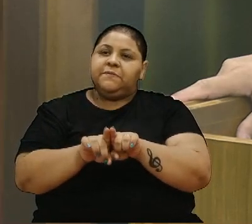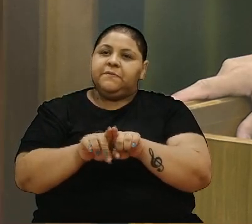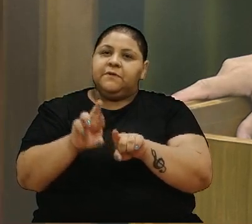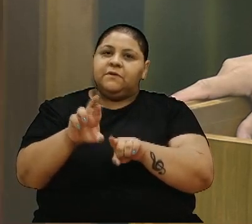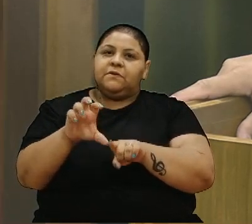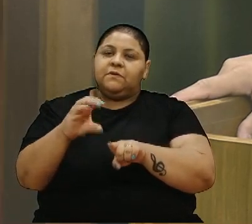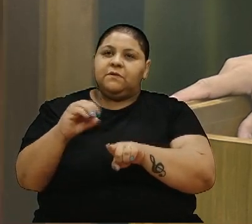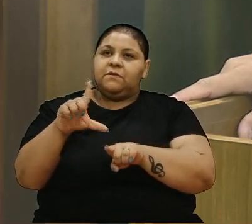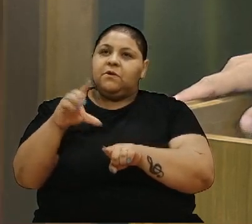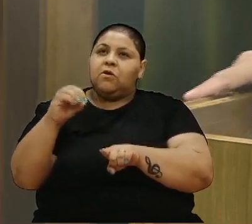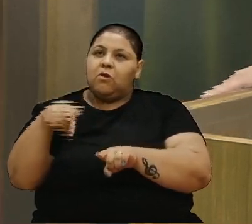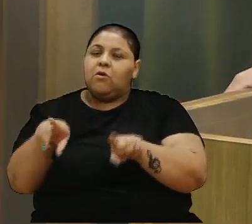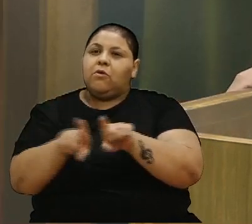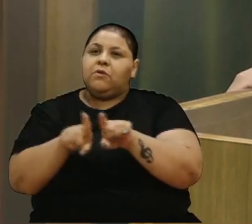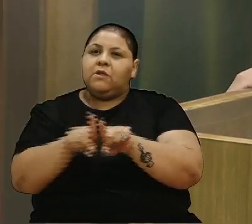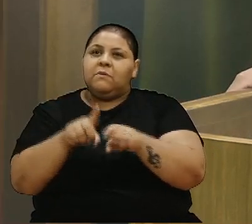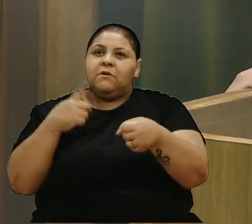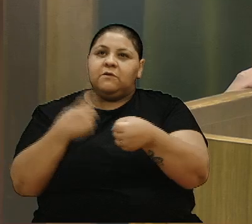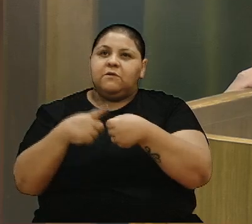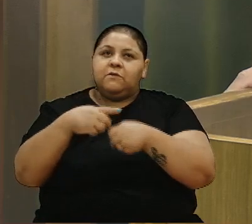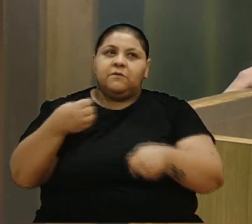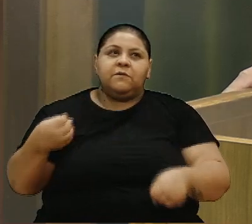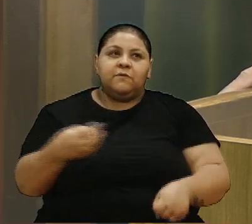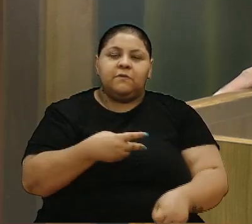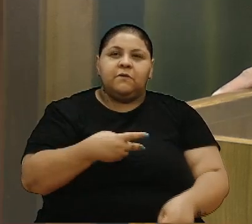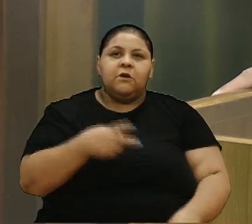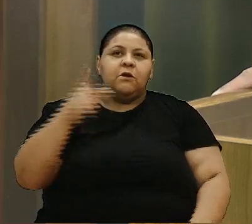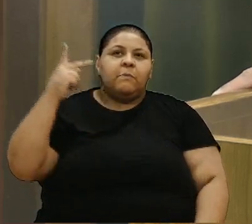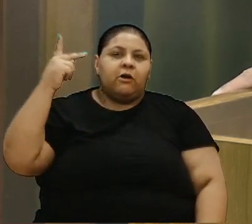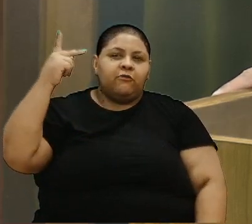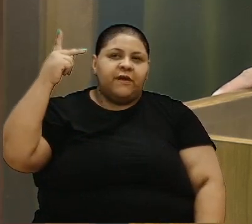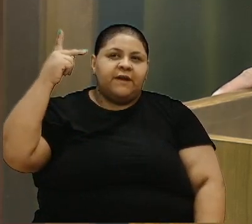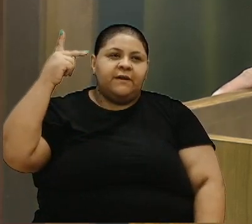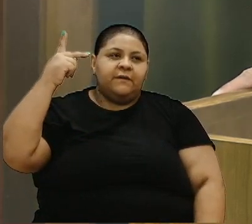Reolon, Mariana e Cidade Nova. Paulo Freire, Machado de